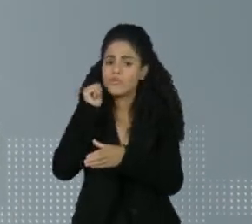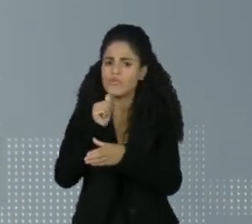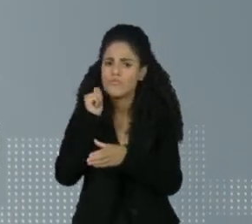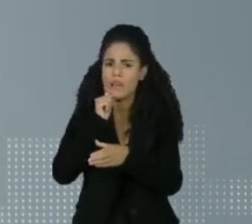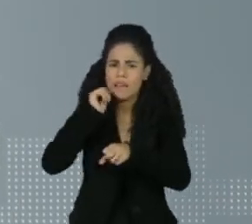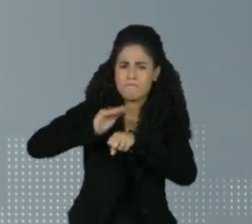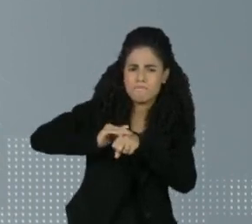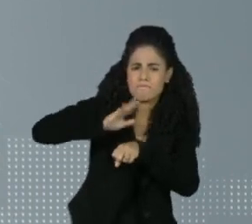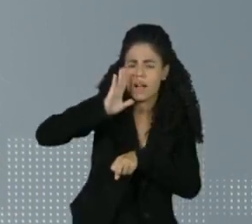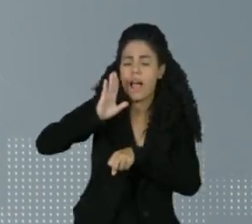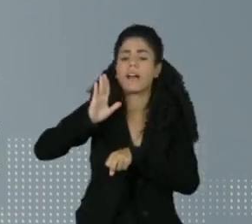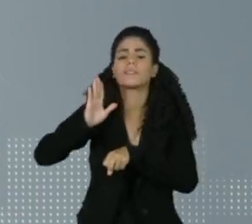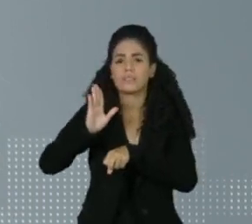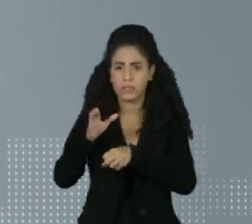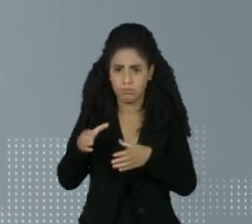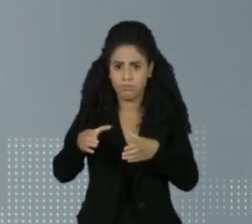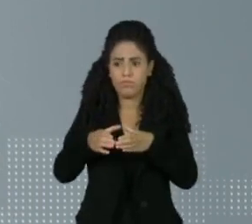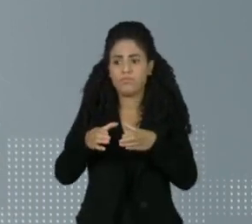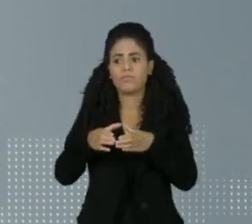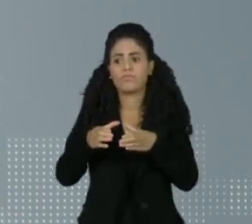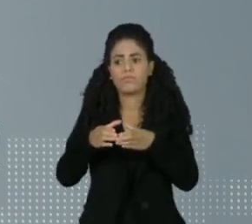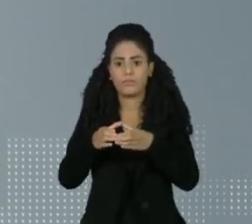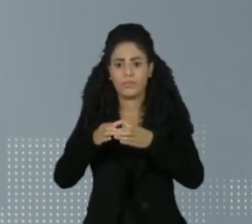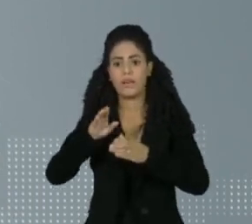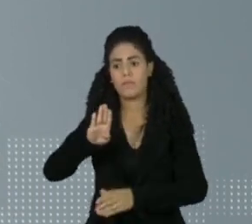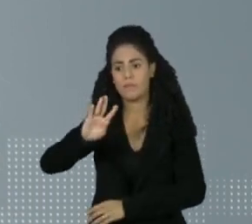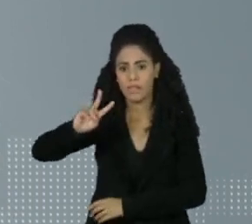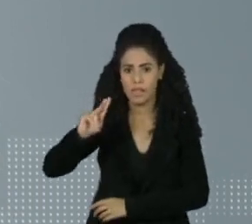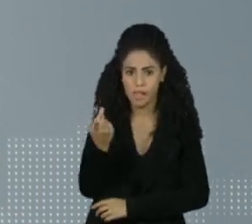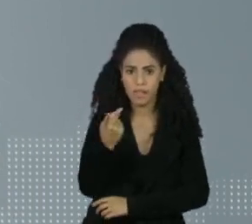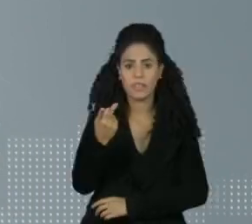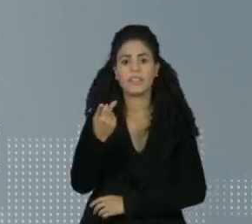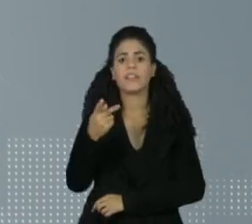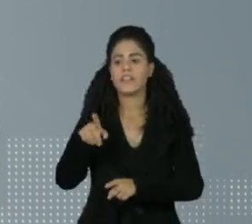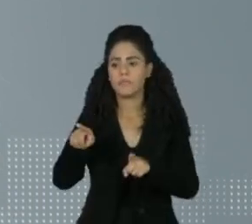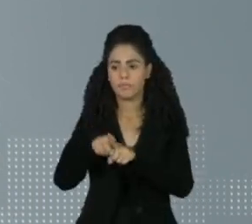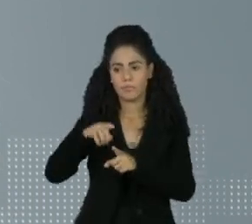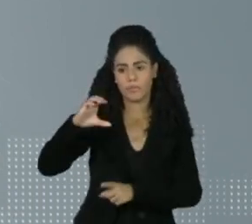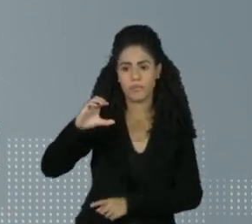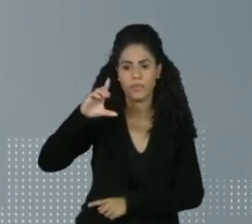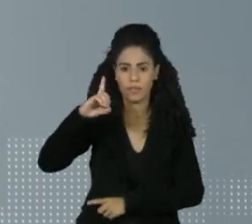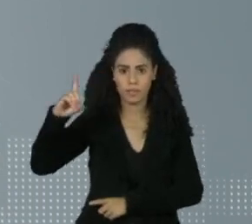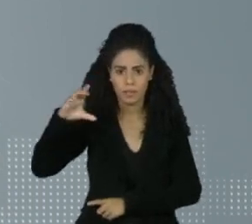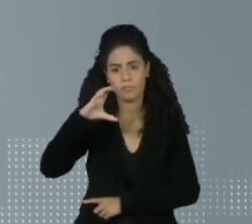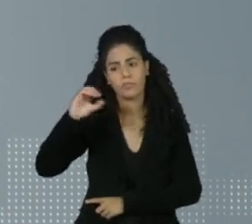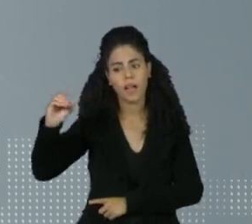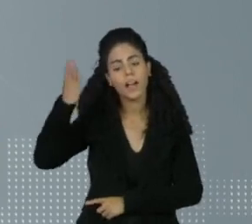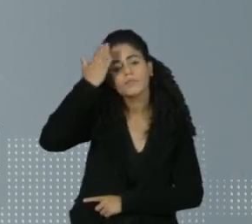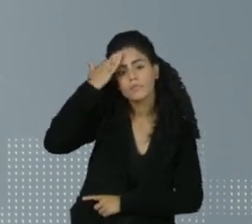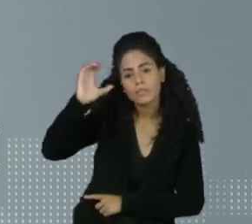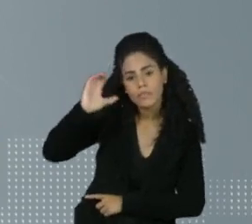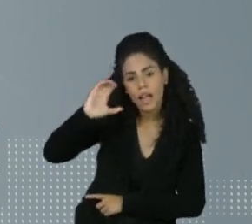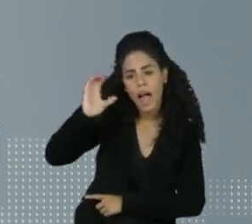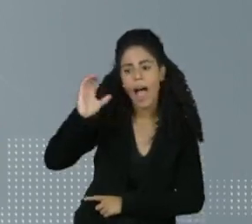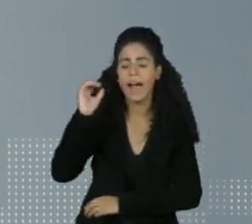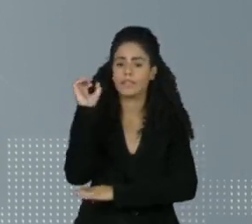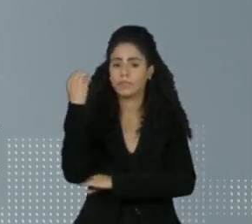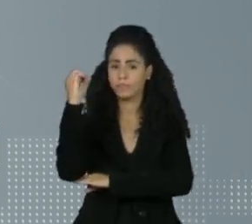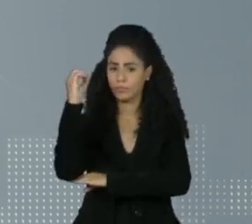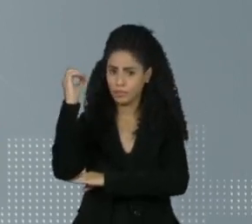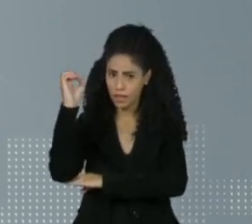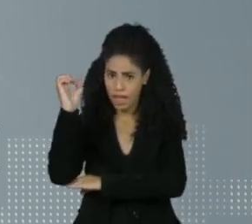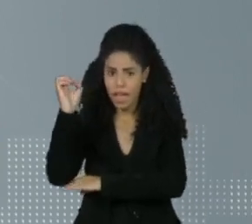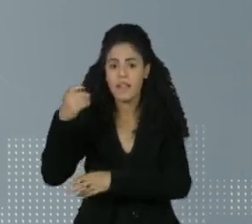pela doença. Elas lideram os casos em Belo Horizonte, Campo Grande e Curitiba. Os homens têm a metade dos casos, com